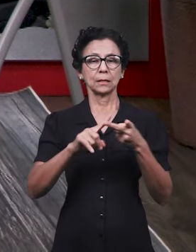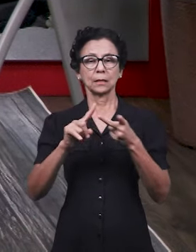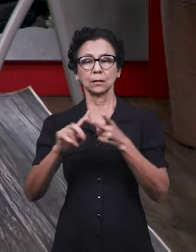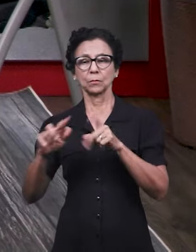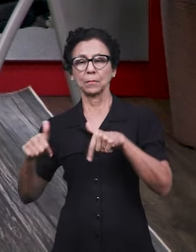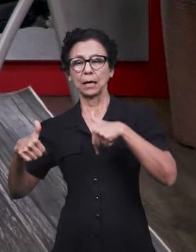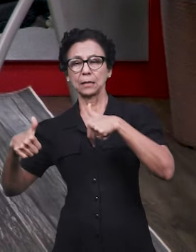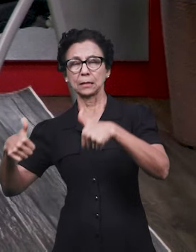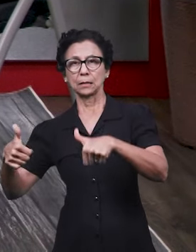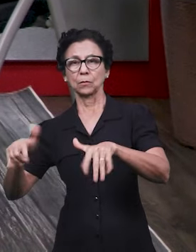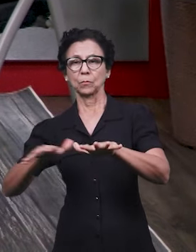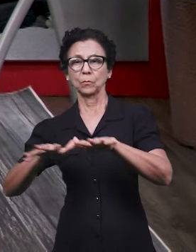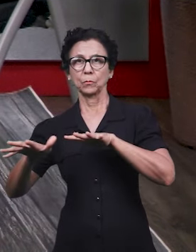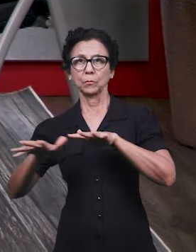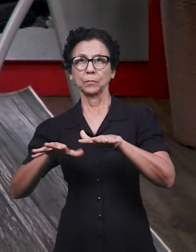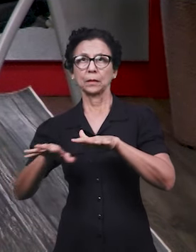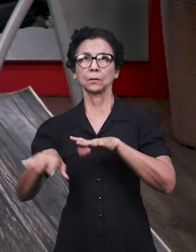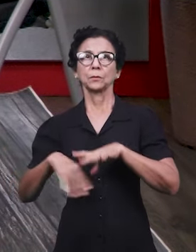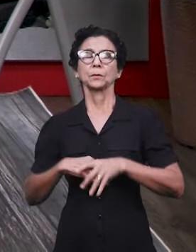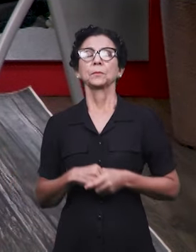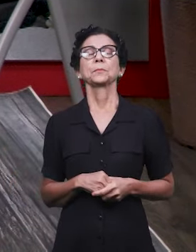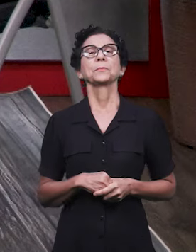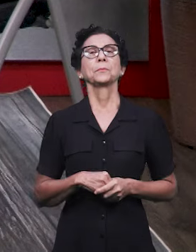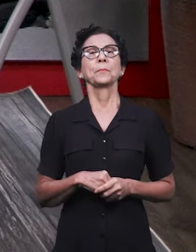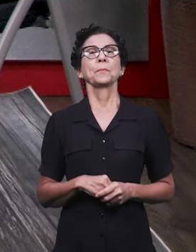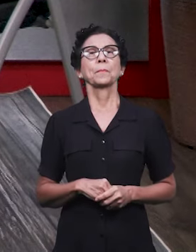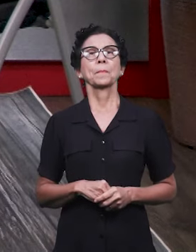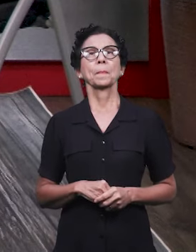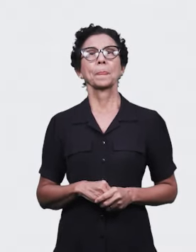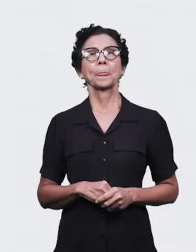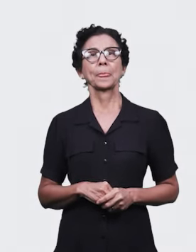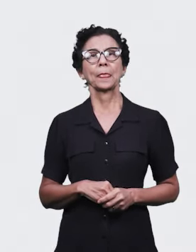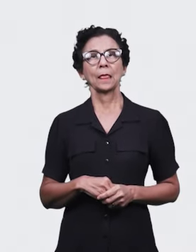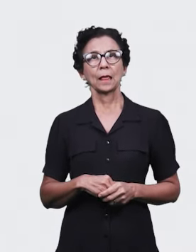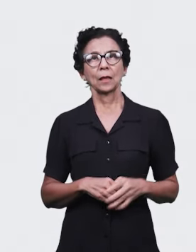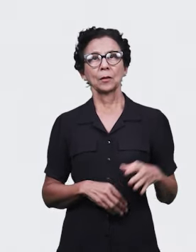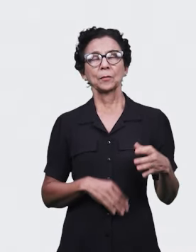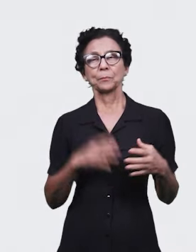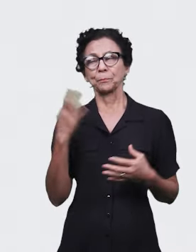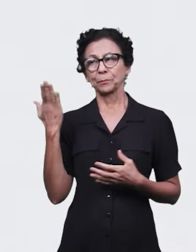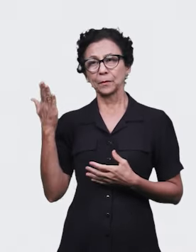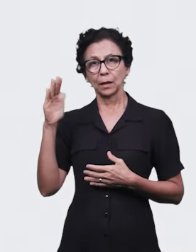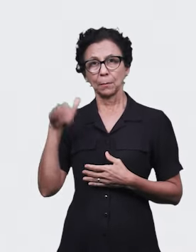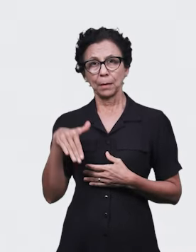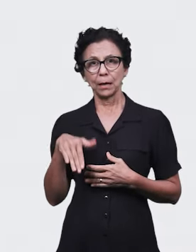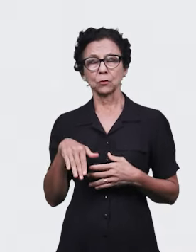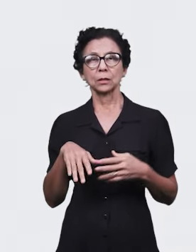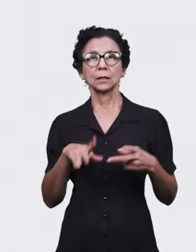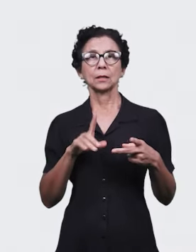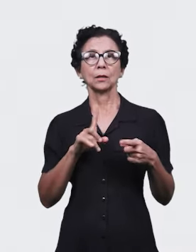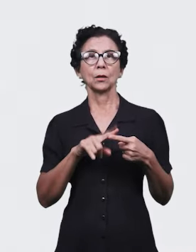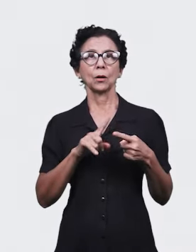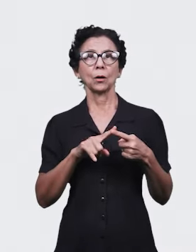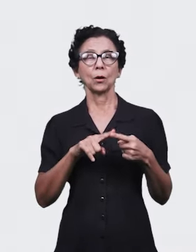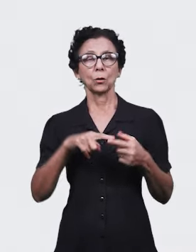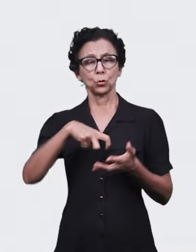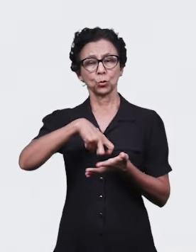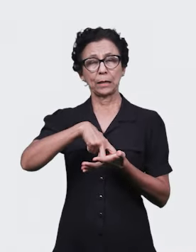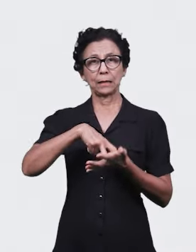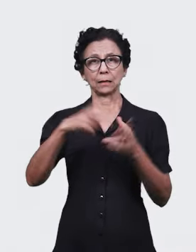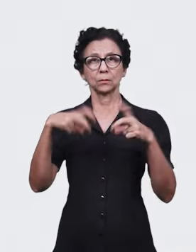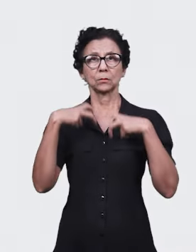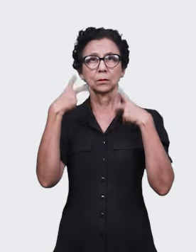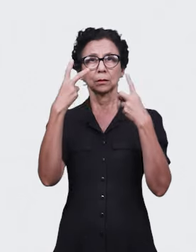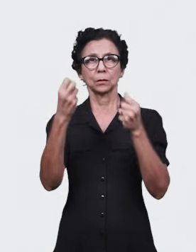E ajuda muito. Aqui, olha, no clamor pelo sangue de Jesus. Quando, né, nós terminamos o clamor, então ali já